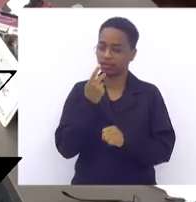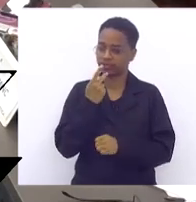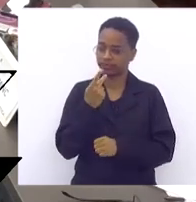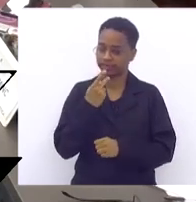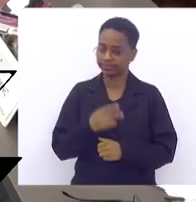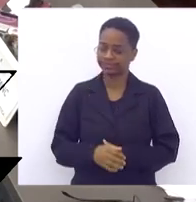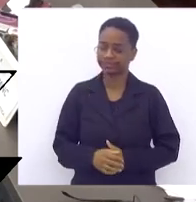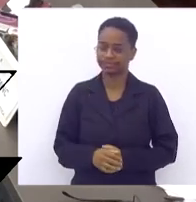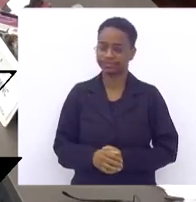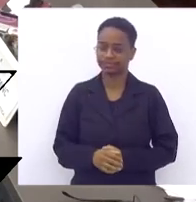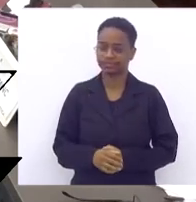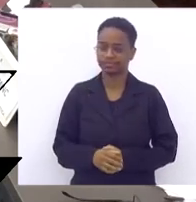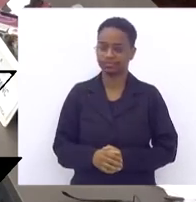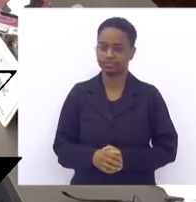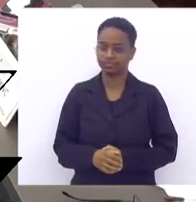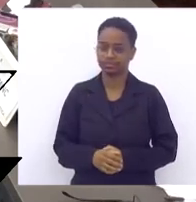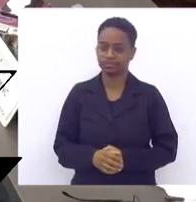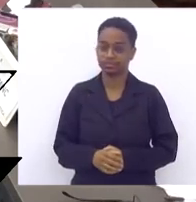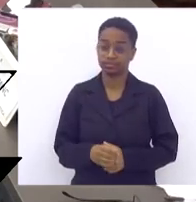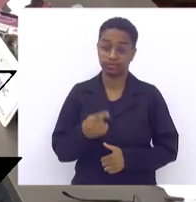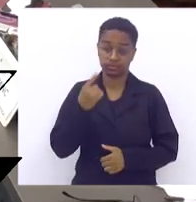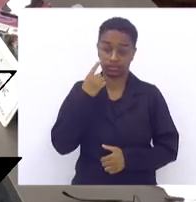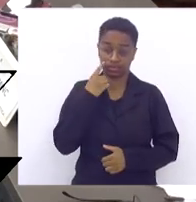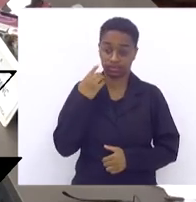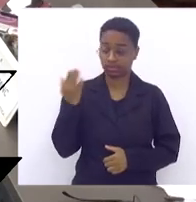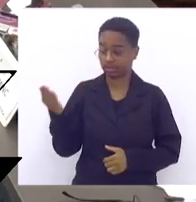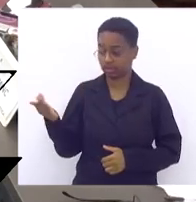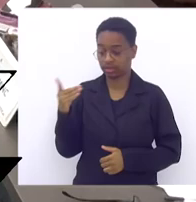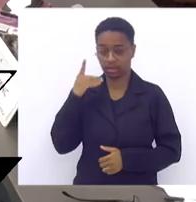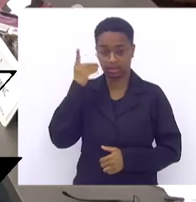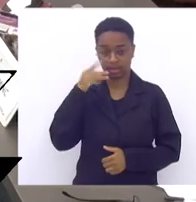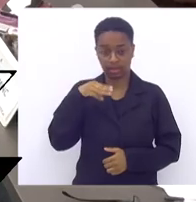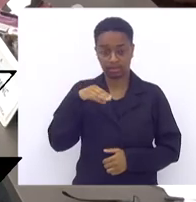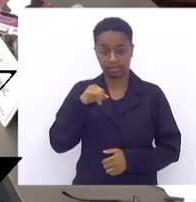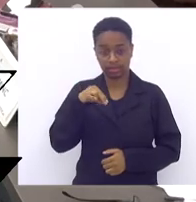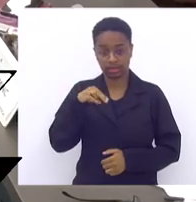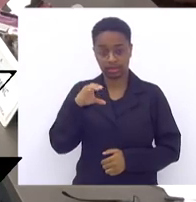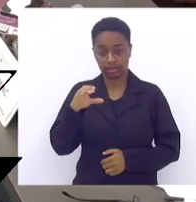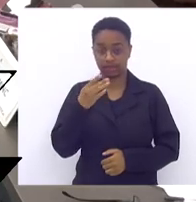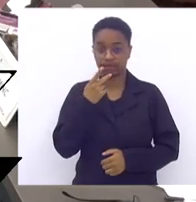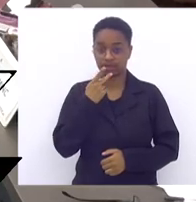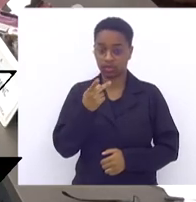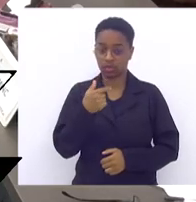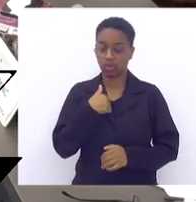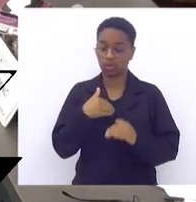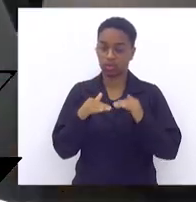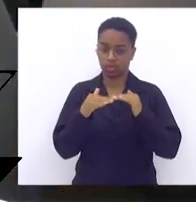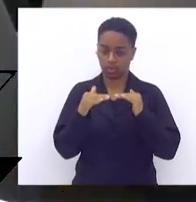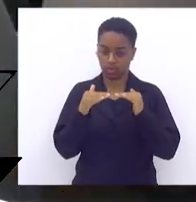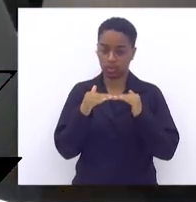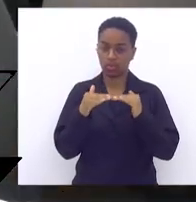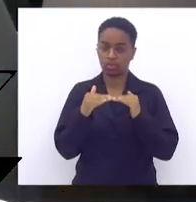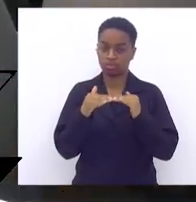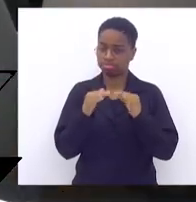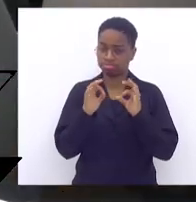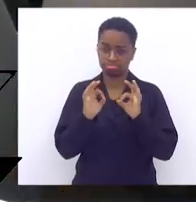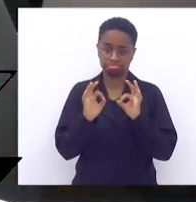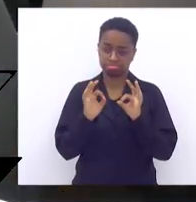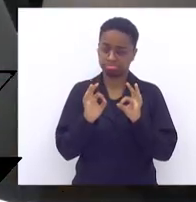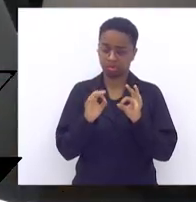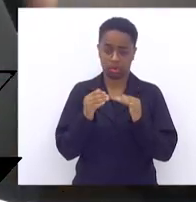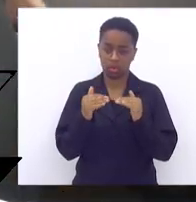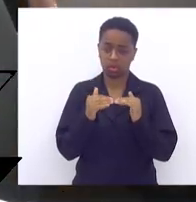Olha só, a fala do deputado Mink, eu concordo em gênero, número e